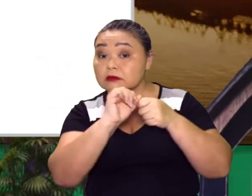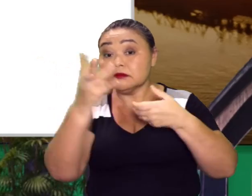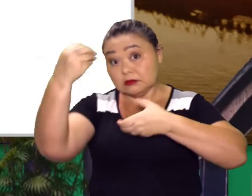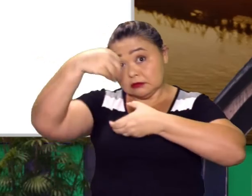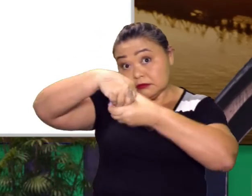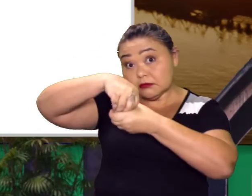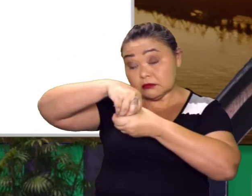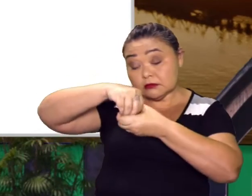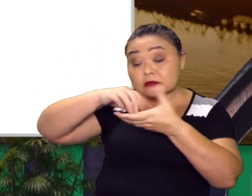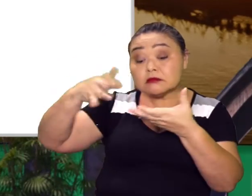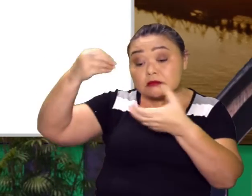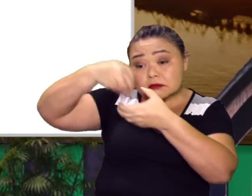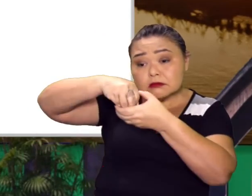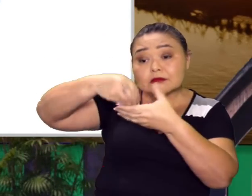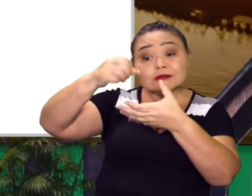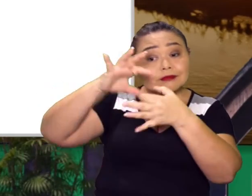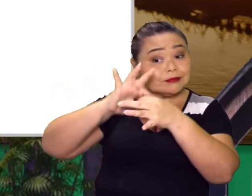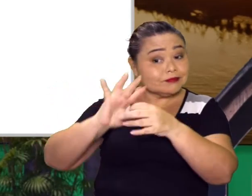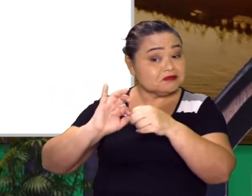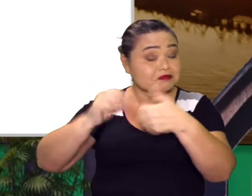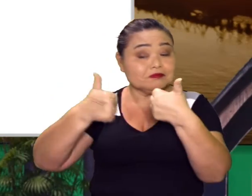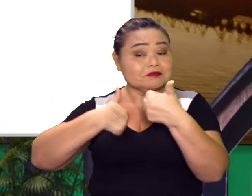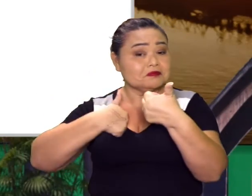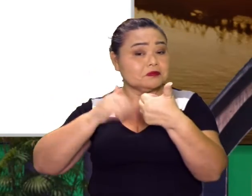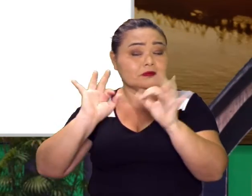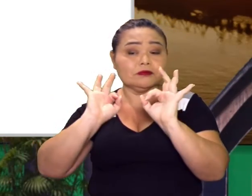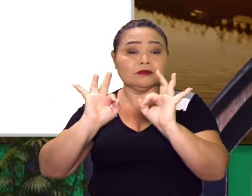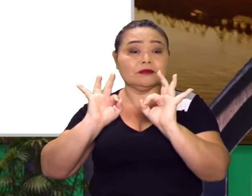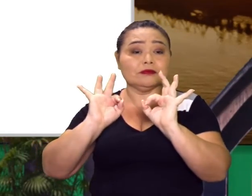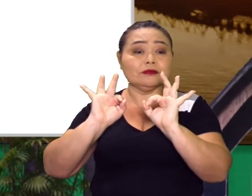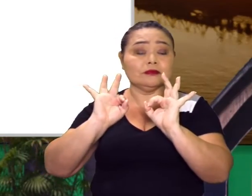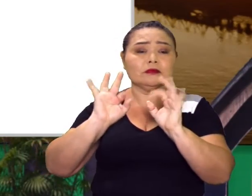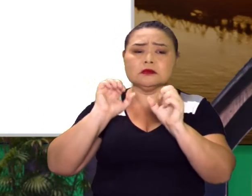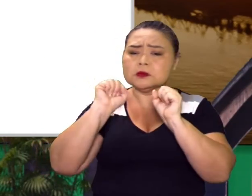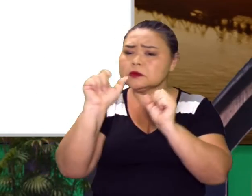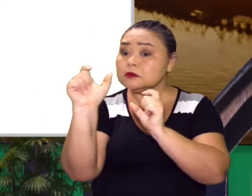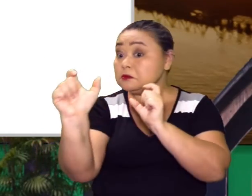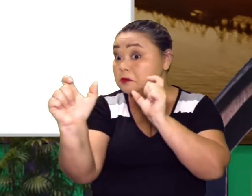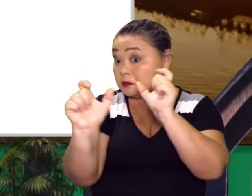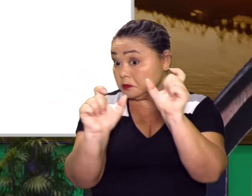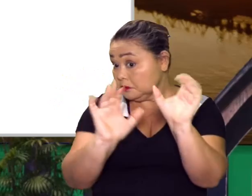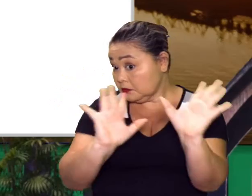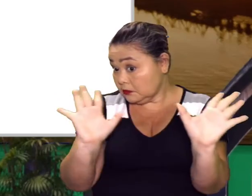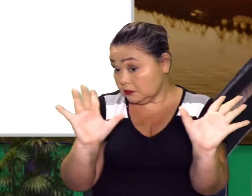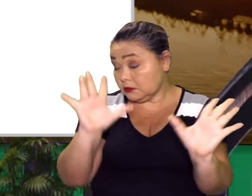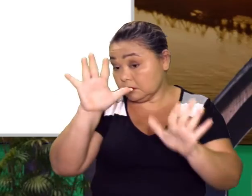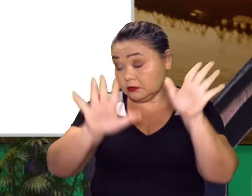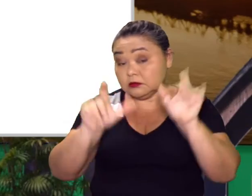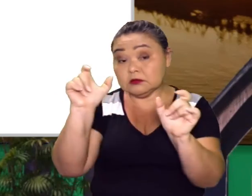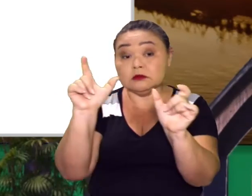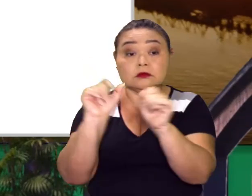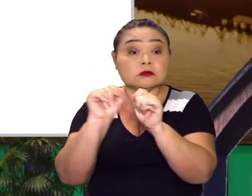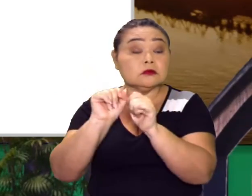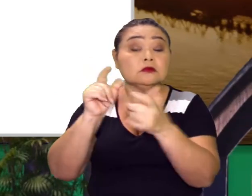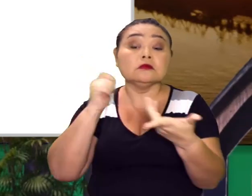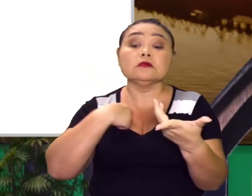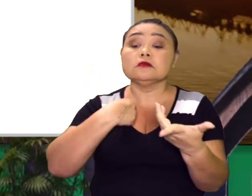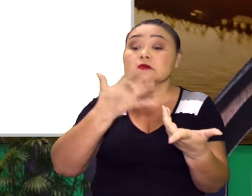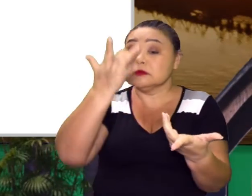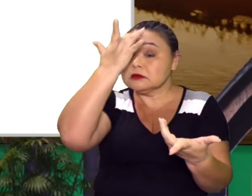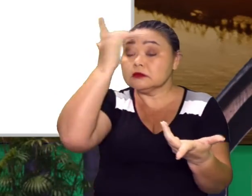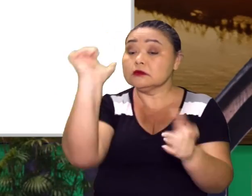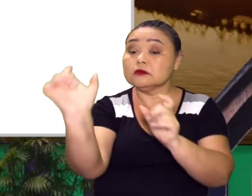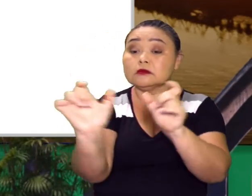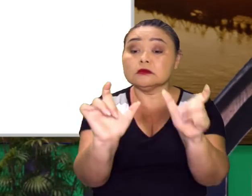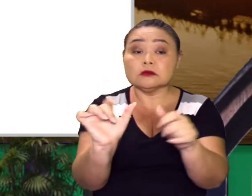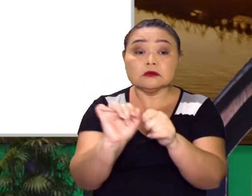tiver inserido dentro desse contexto, está tudo Lembrando boa. que pode ser uma palavra também. De repente o aluno ele tem facilidade de escrever a